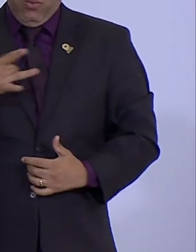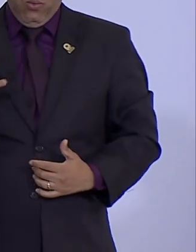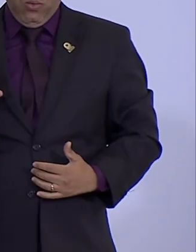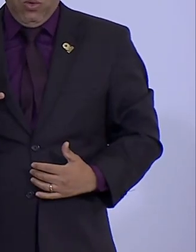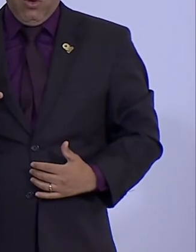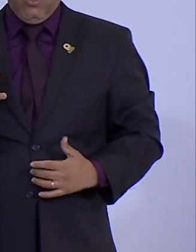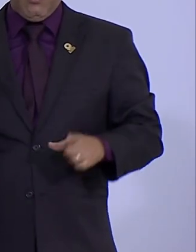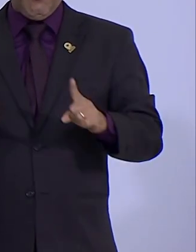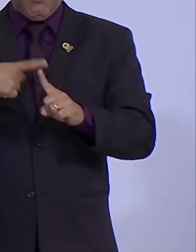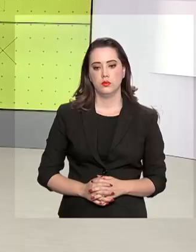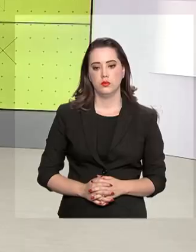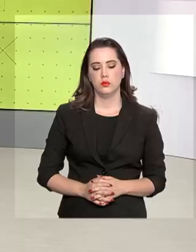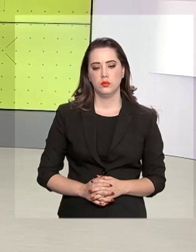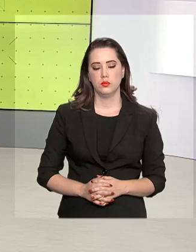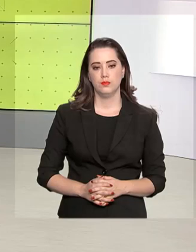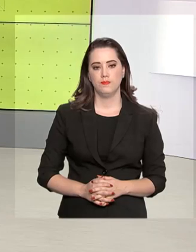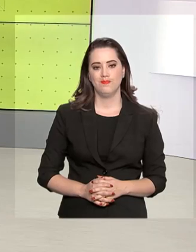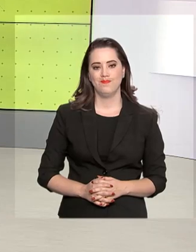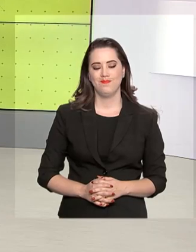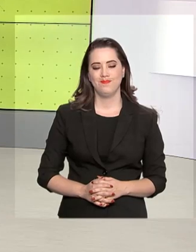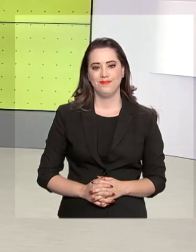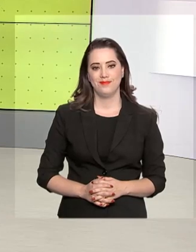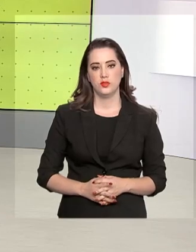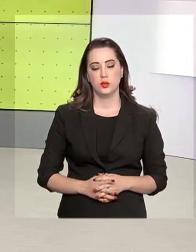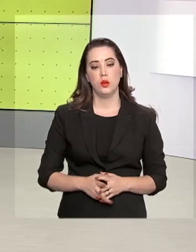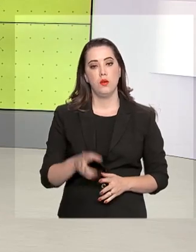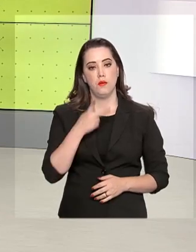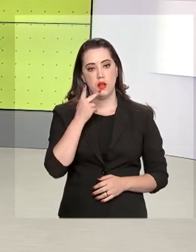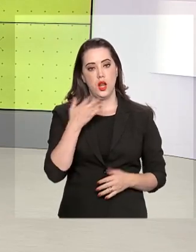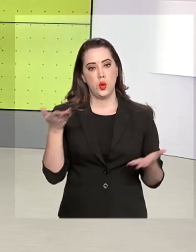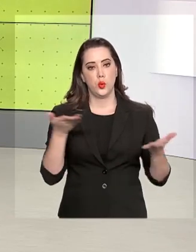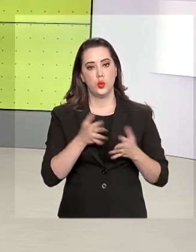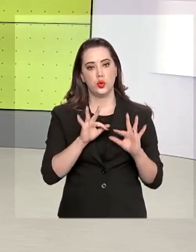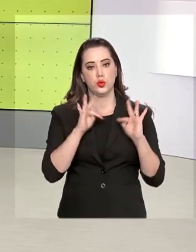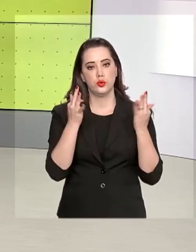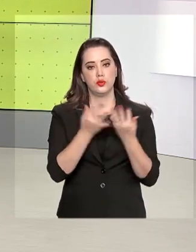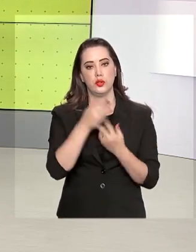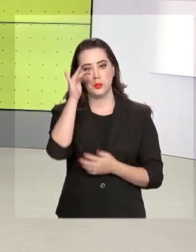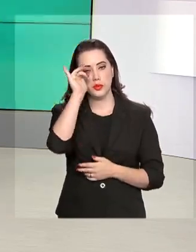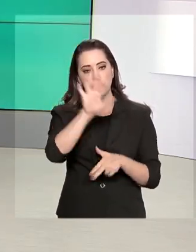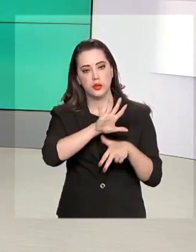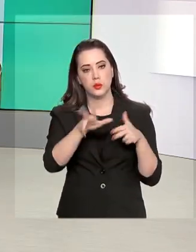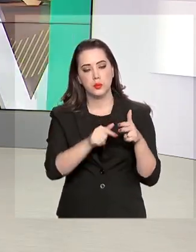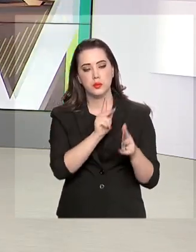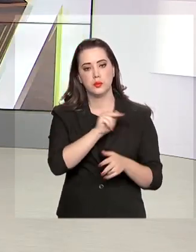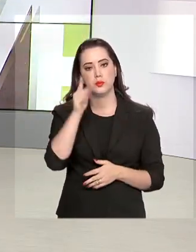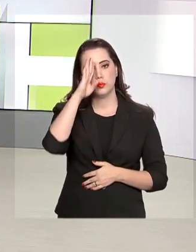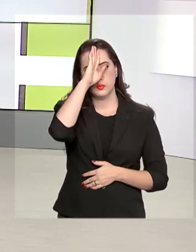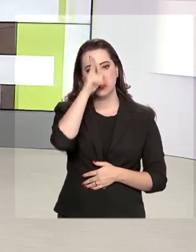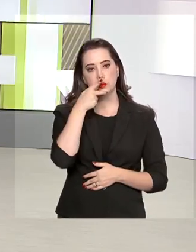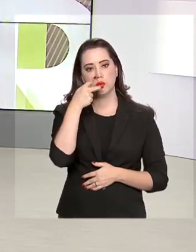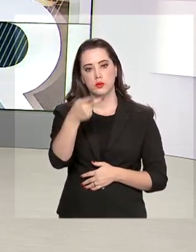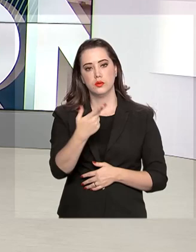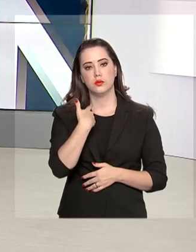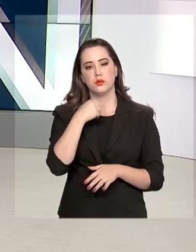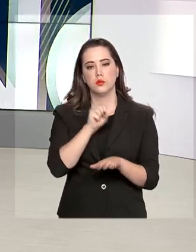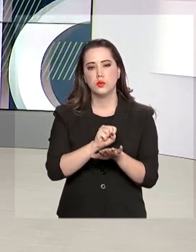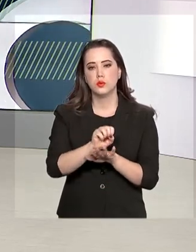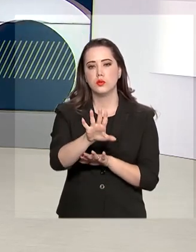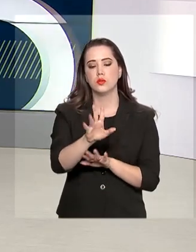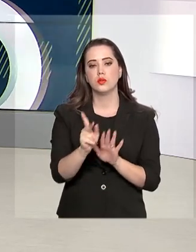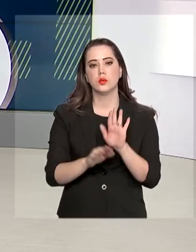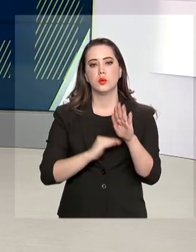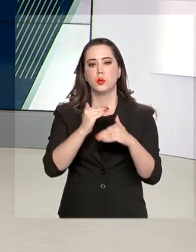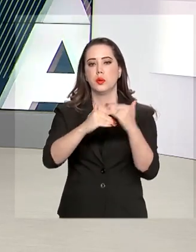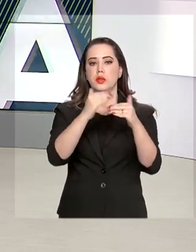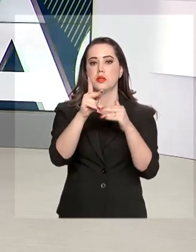e saneamento. Ao discursar hoje no Fórum de Combate à Corrupção, o presidente Jair Bolsonaro disse que